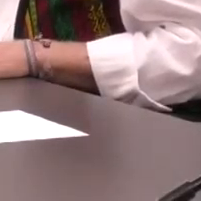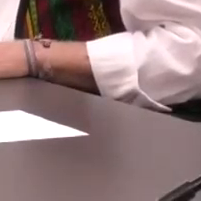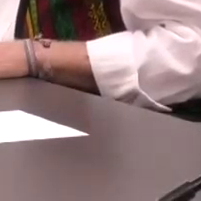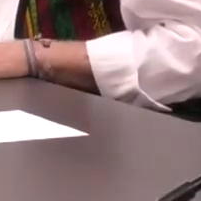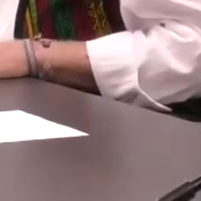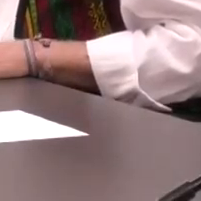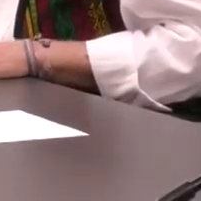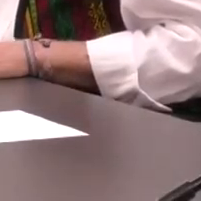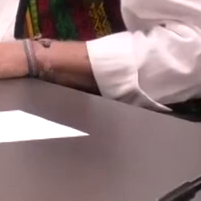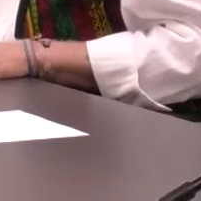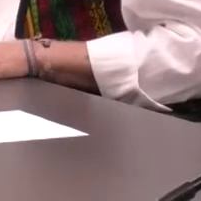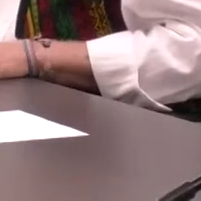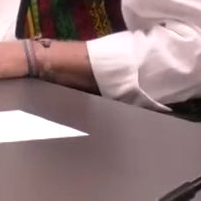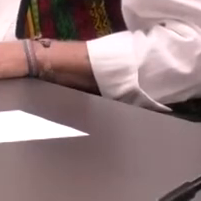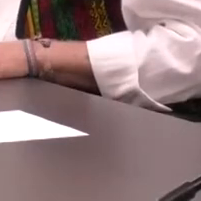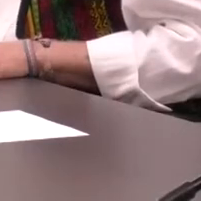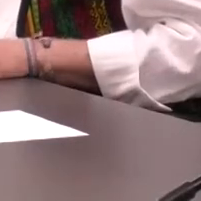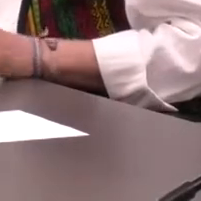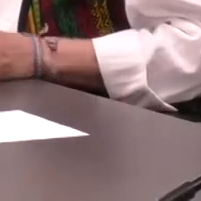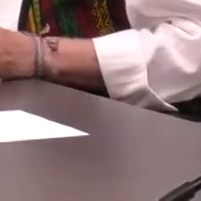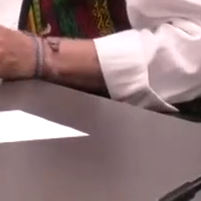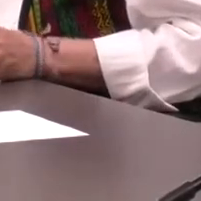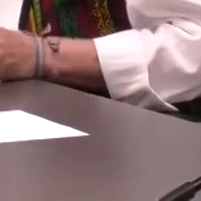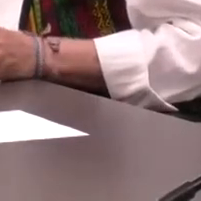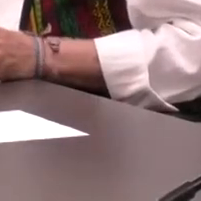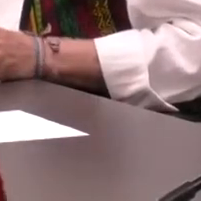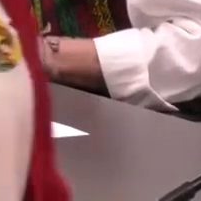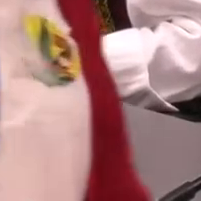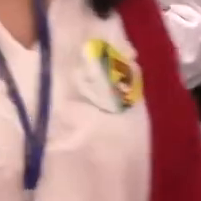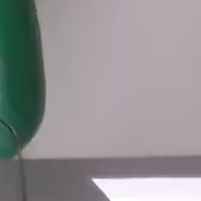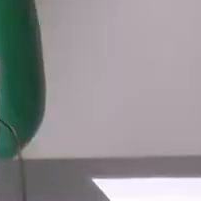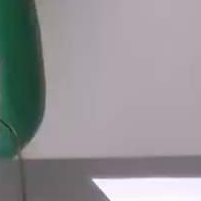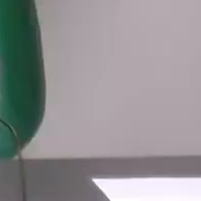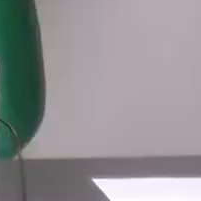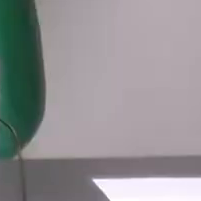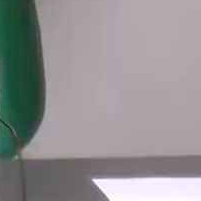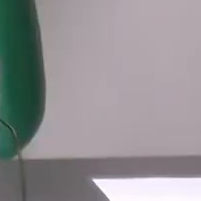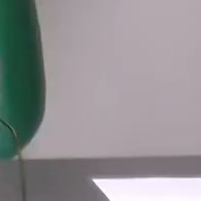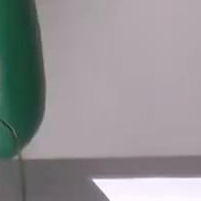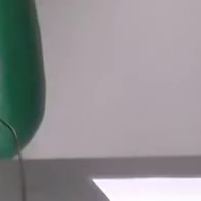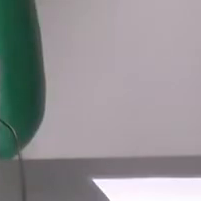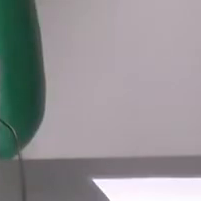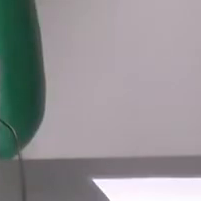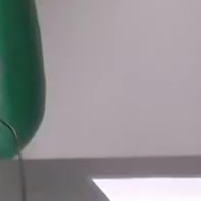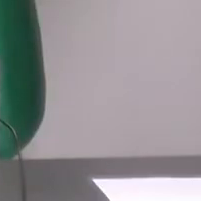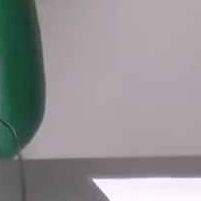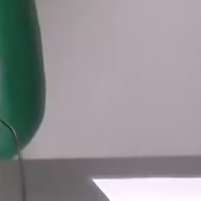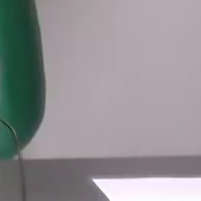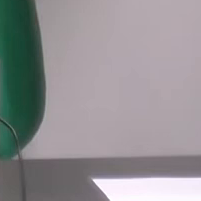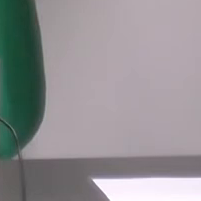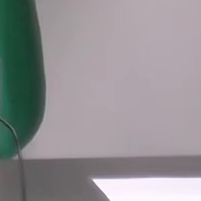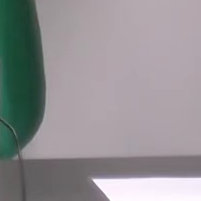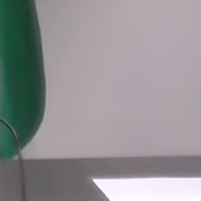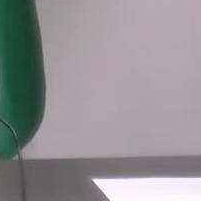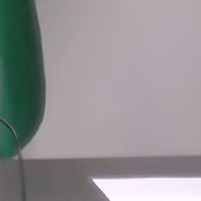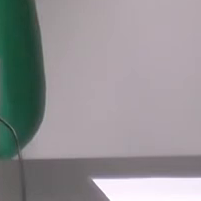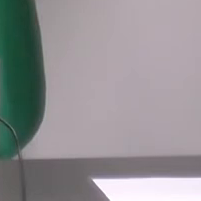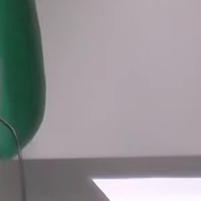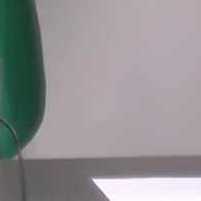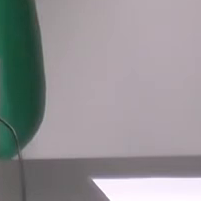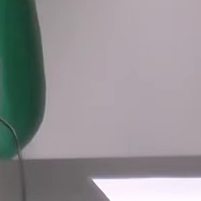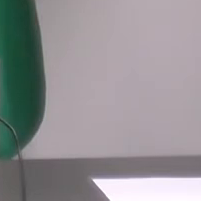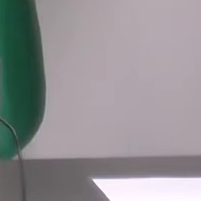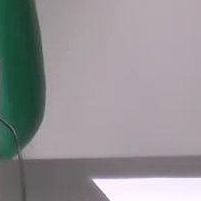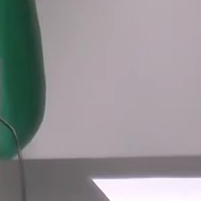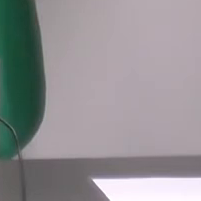e há tempo de um representante da Polícia Civil aqui presente tá já tá aqui eu vou chamar para compor